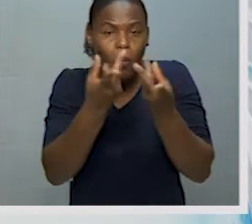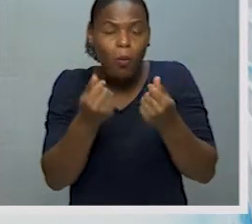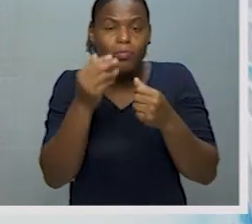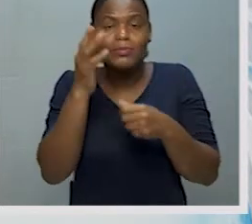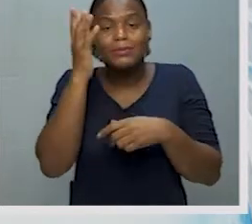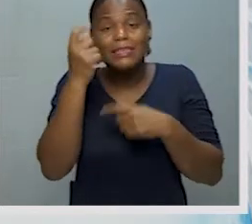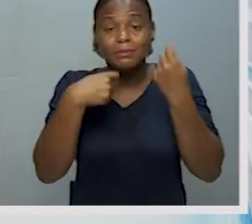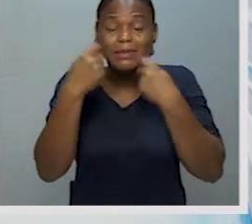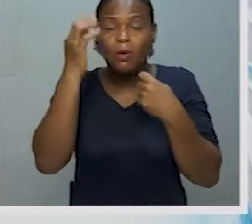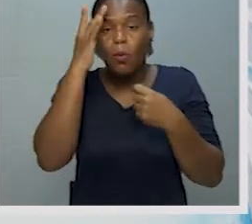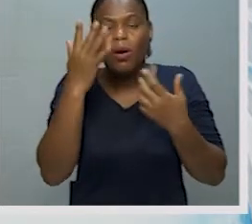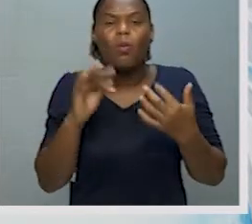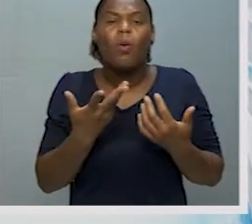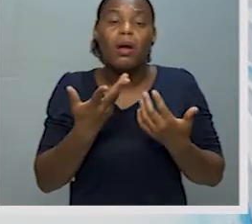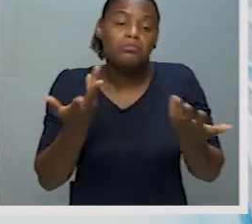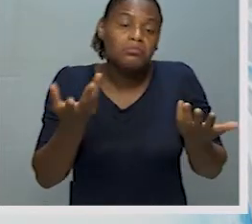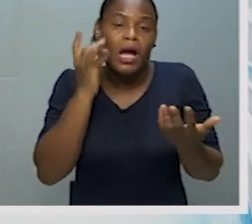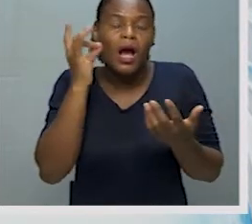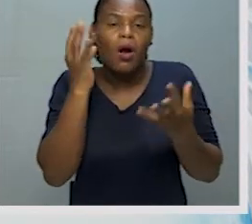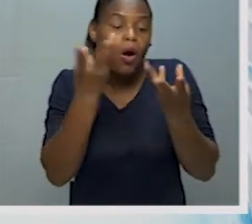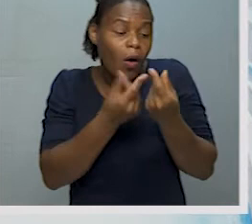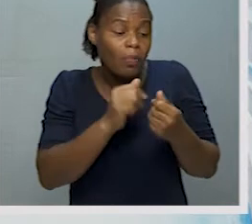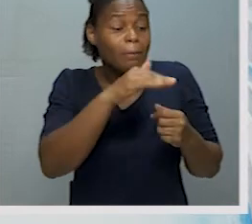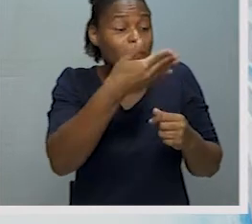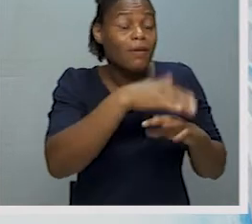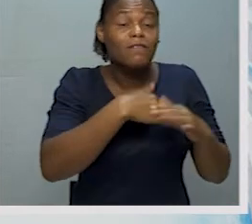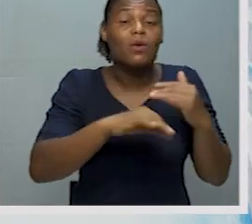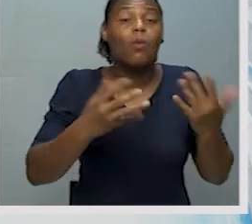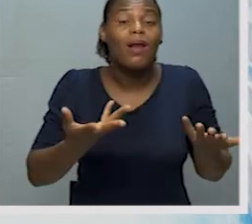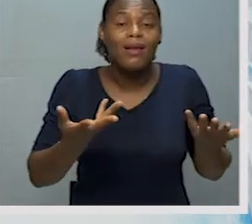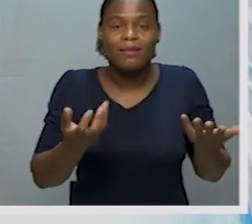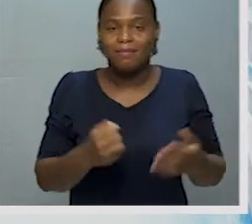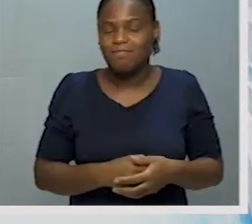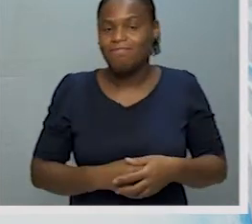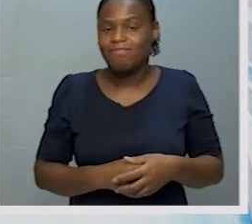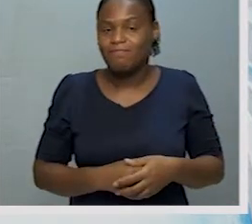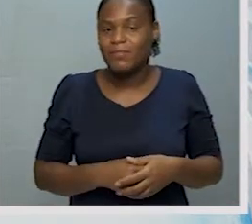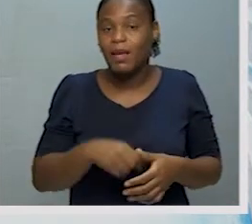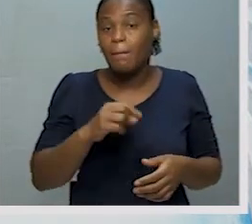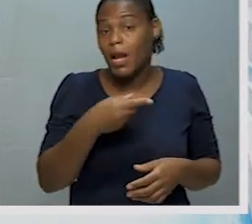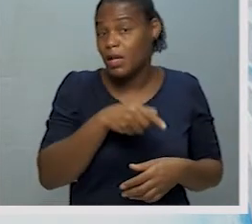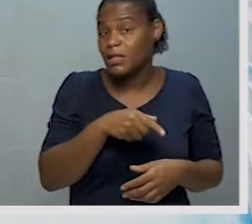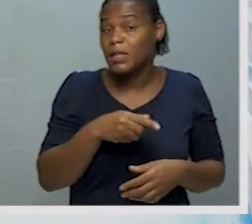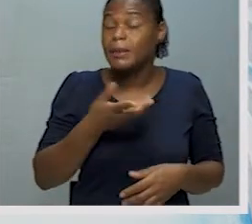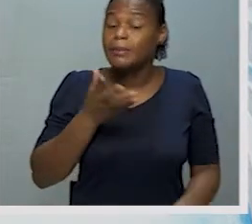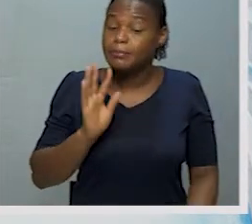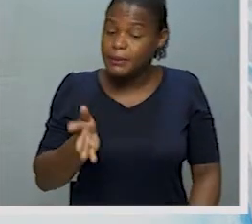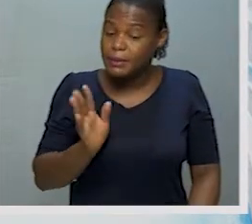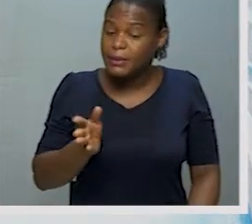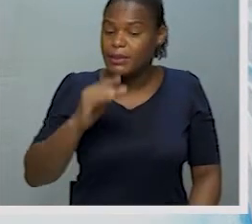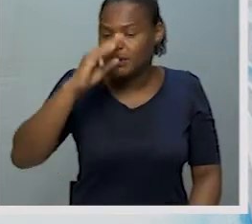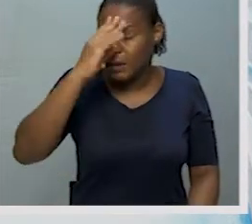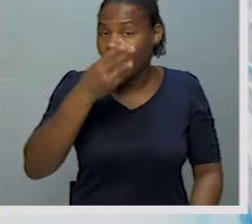expressão numérica? Qual é a operação que deve ser feita em primeiro lugar? Para isso, nós temos que ter